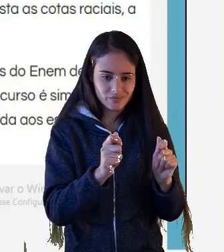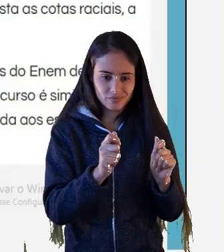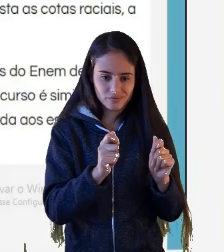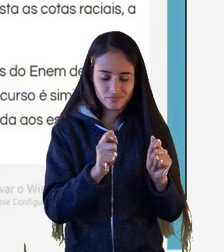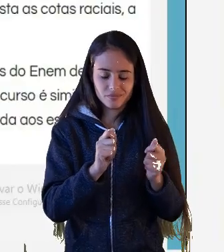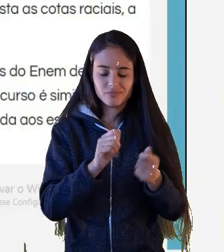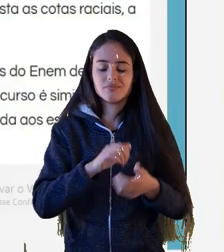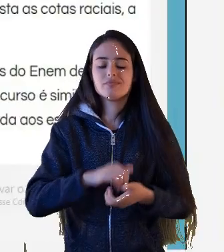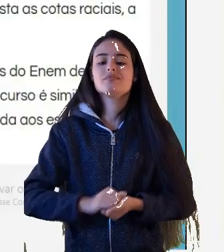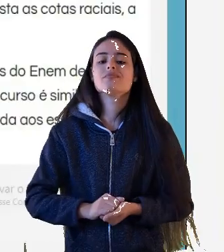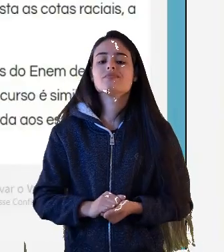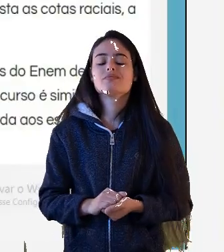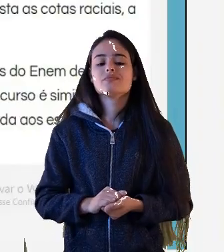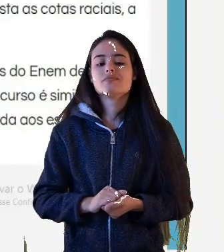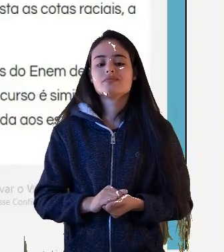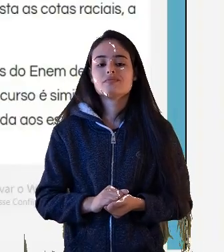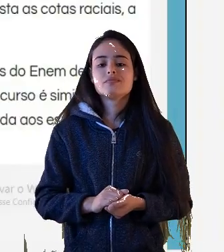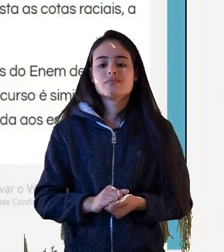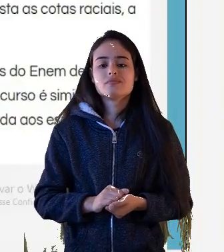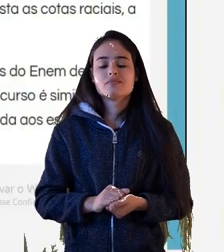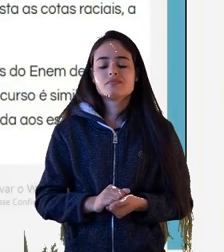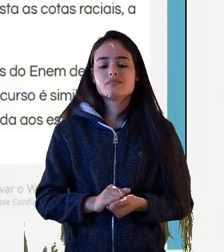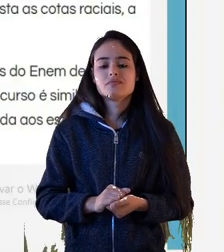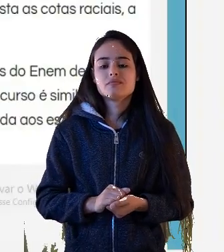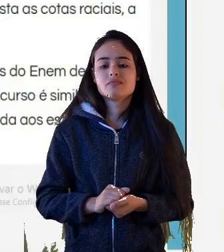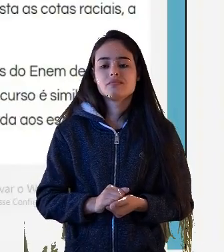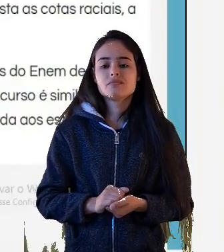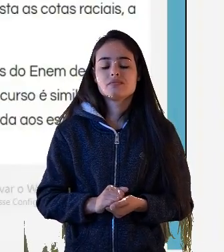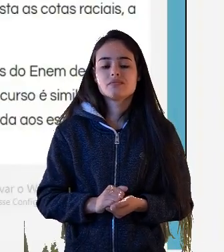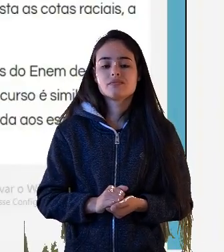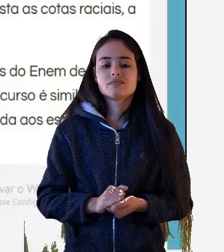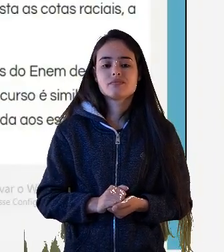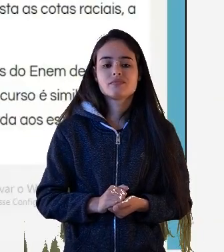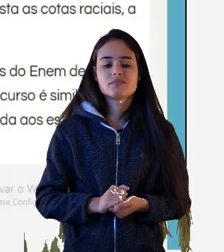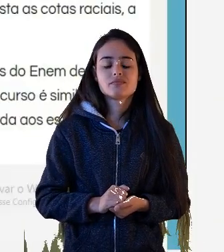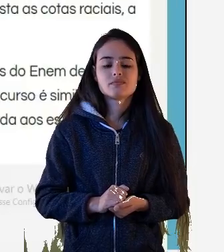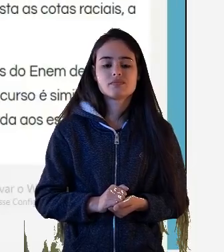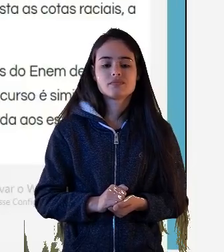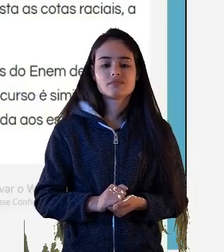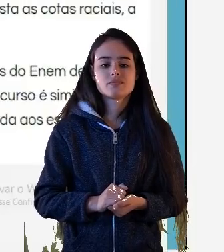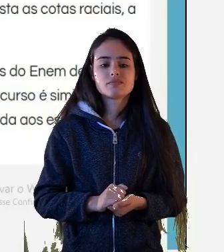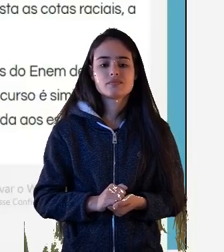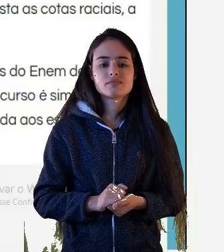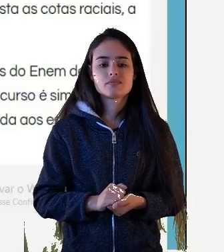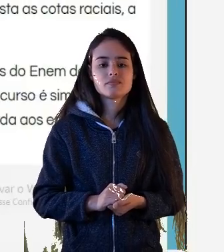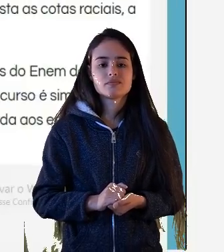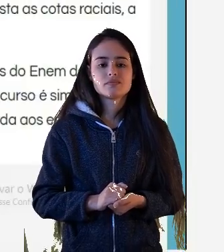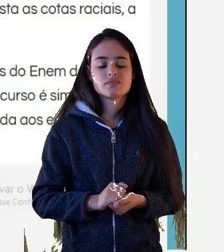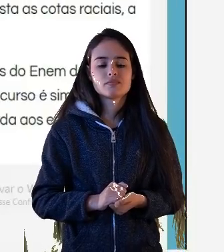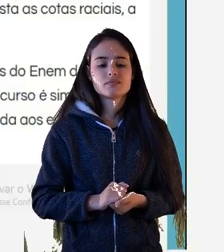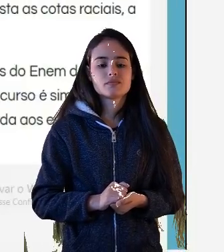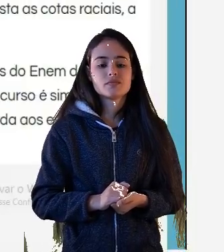né, então os pais vêm junto, e no caso superior, né, são maiores de idade, eles vêm sozinhos, né.